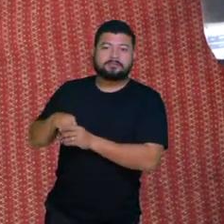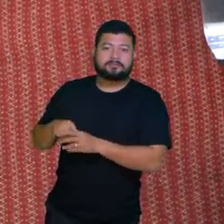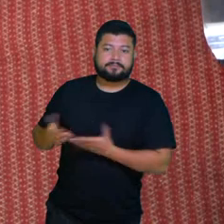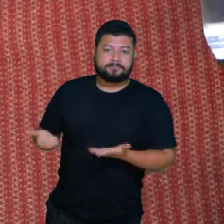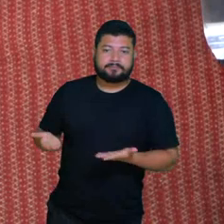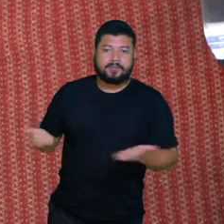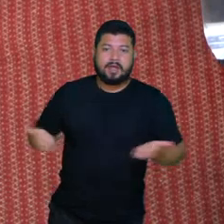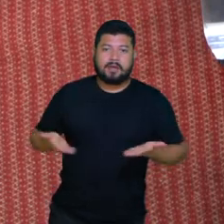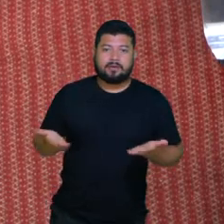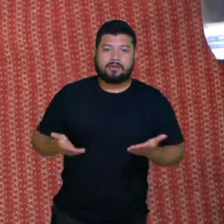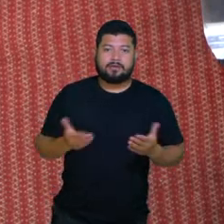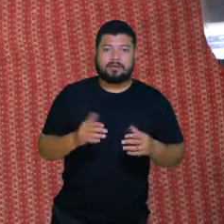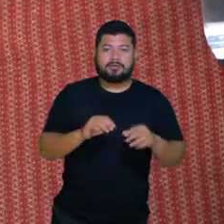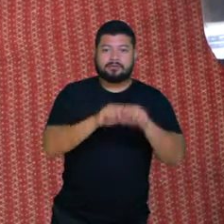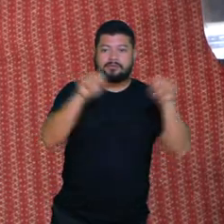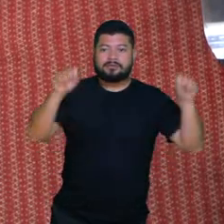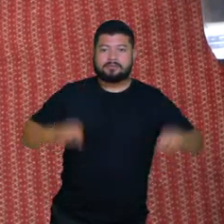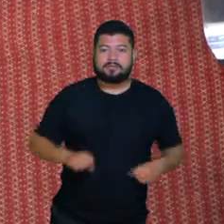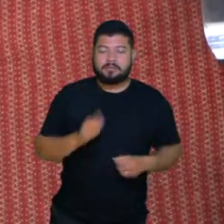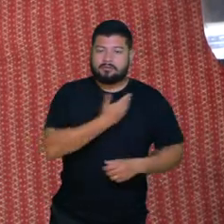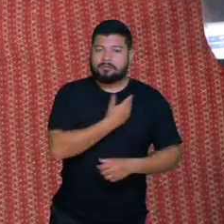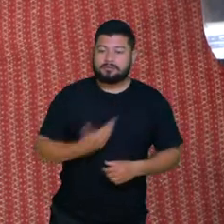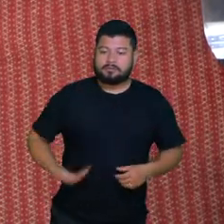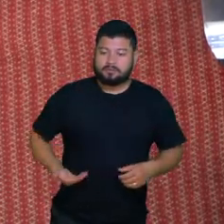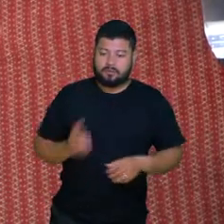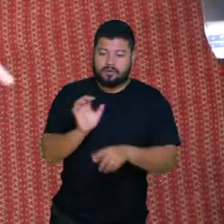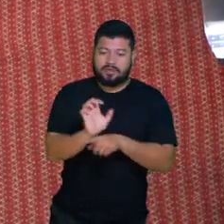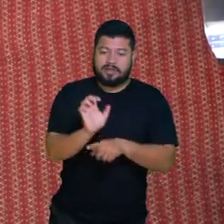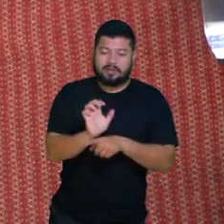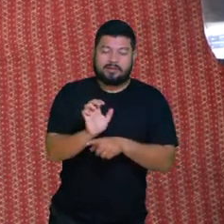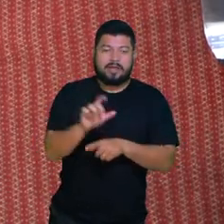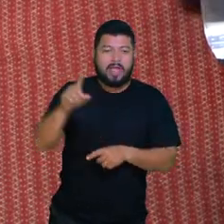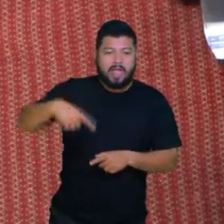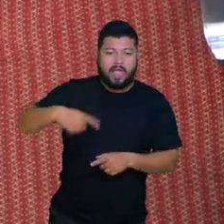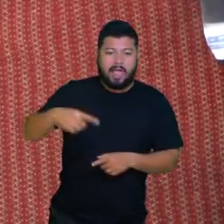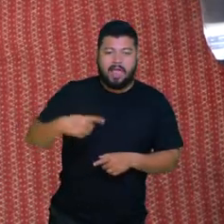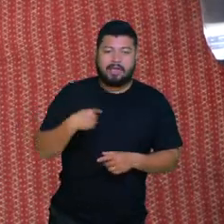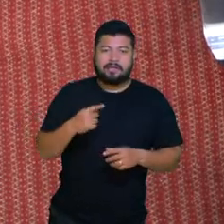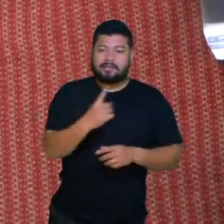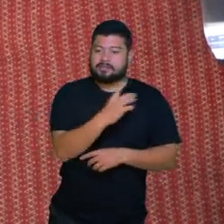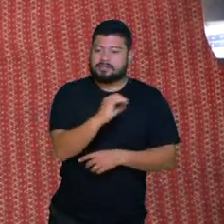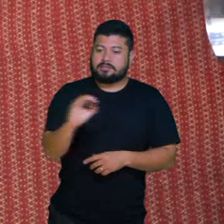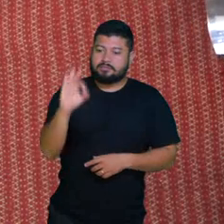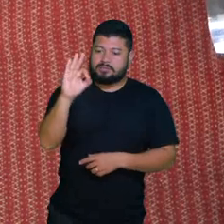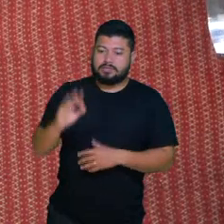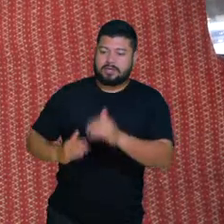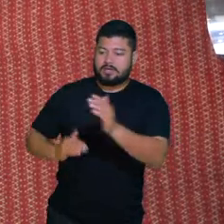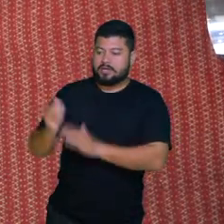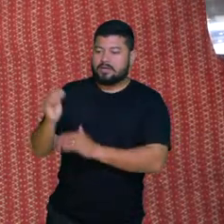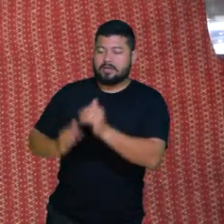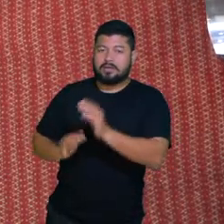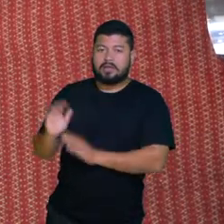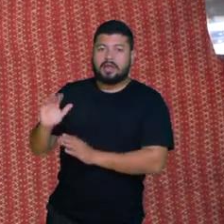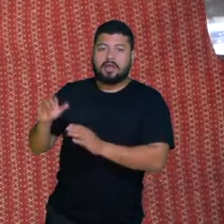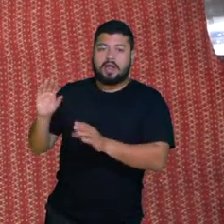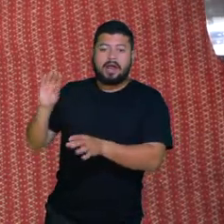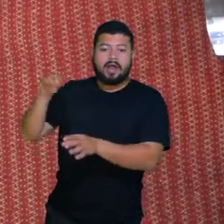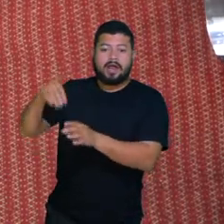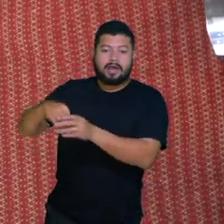100% da hora atividade é em casa aí como é que a gente vai chamar esse professor para formação